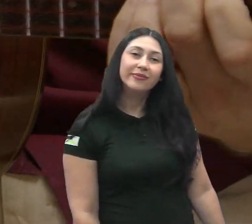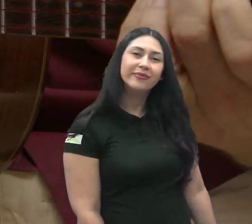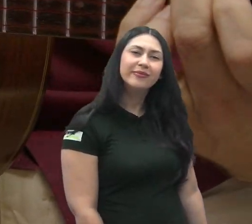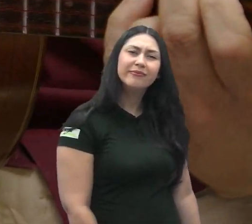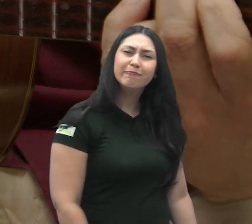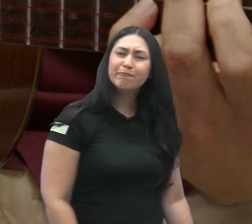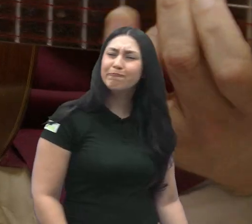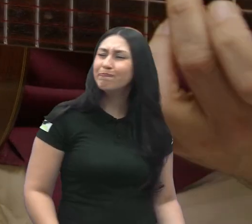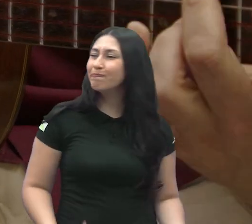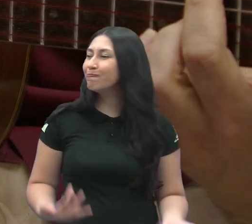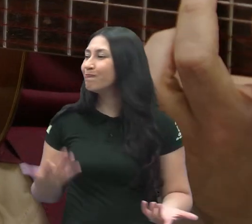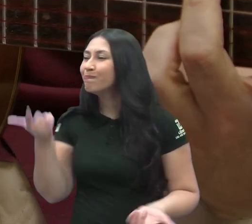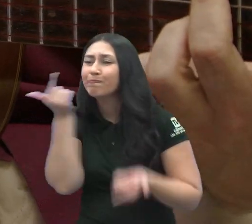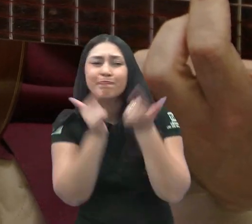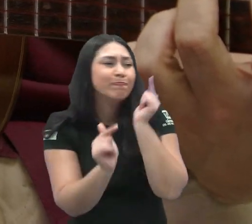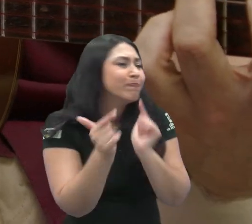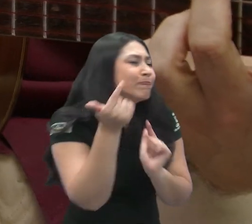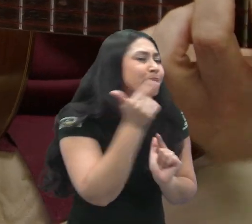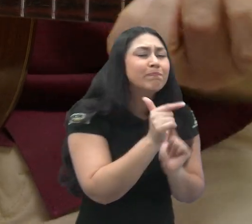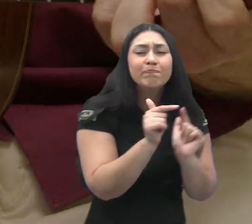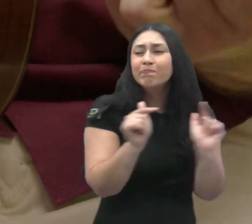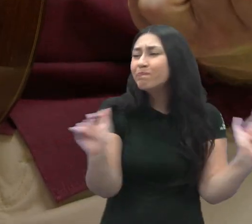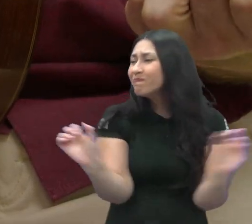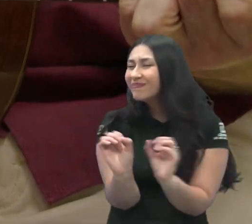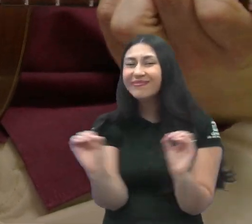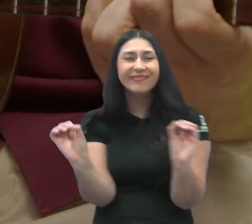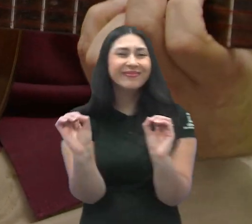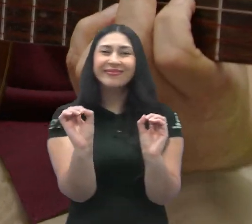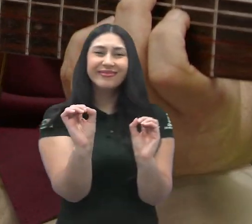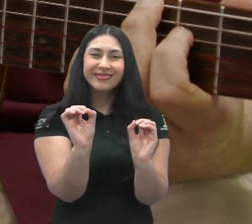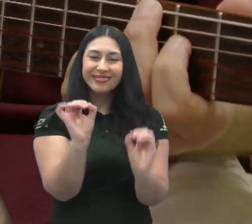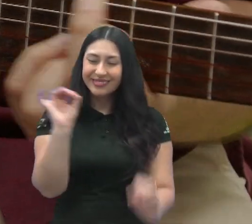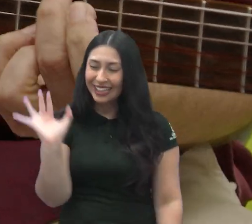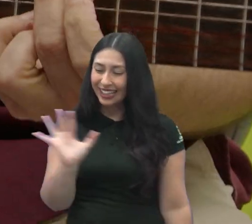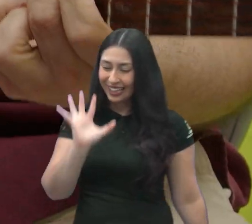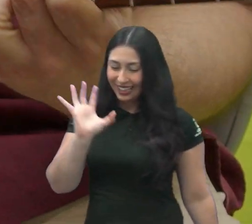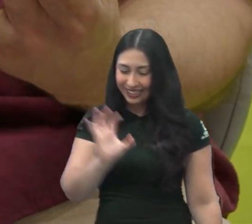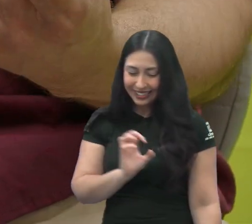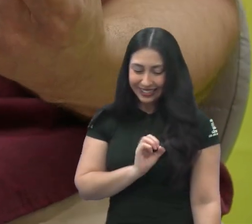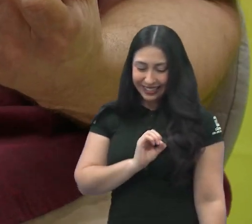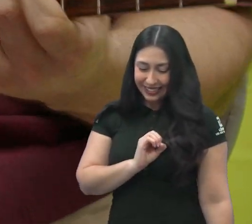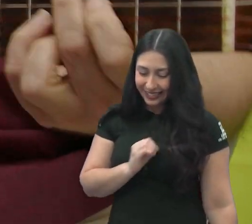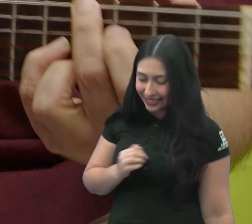Sem ter nem perder, amor é a